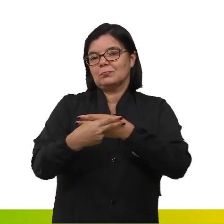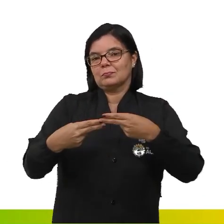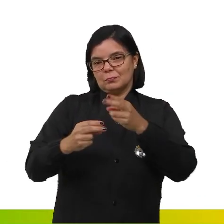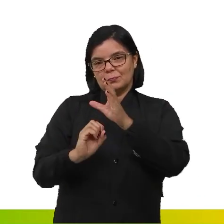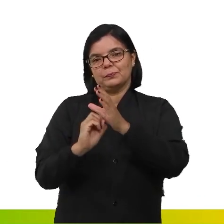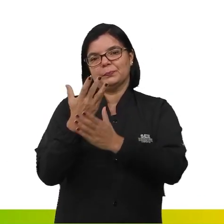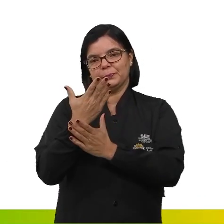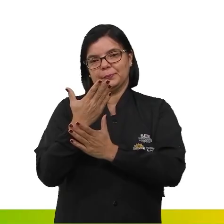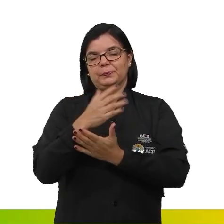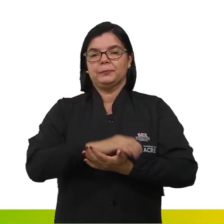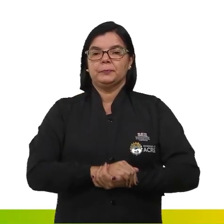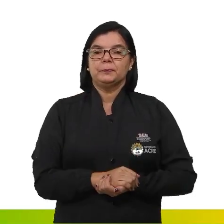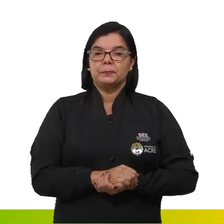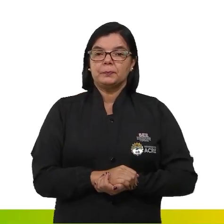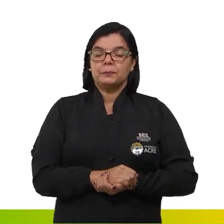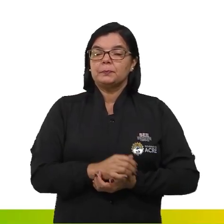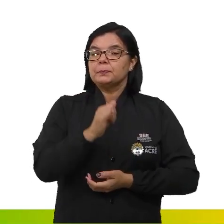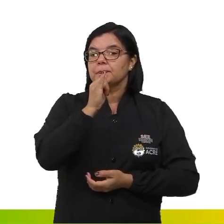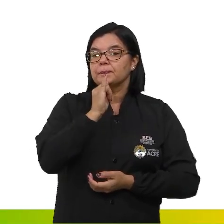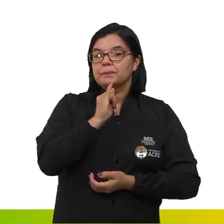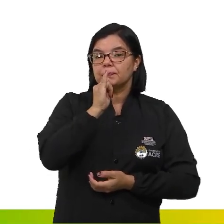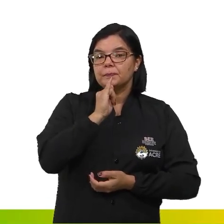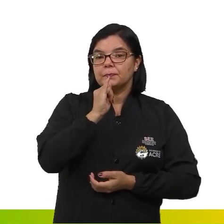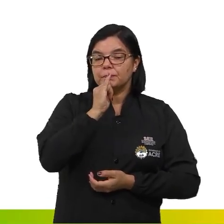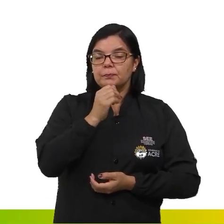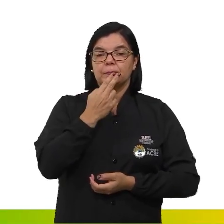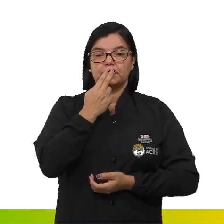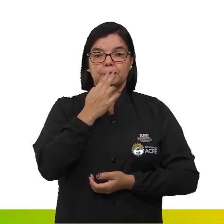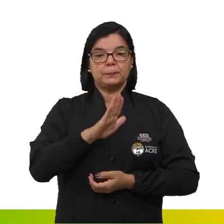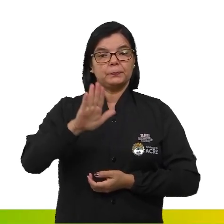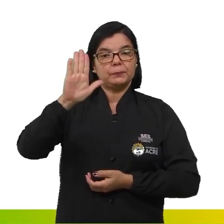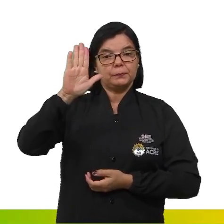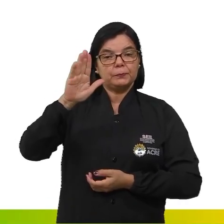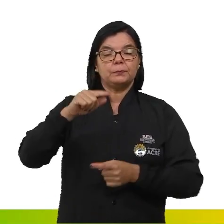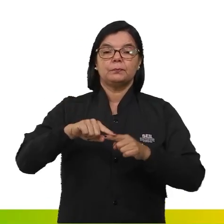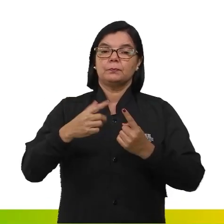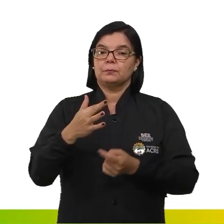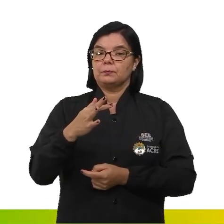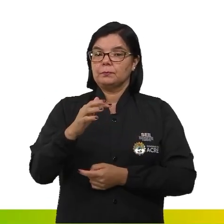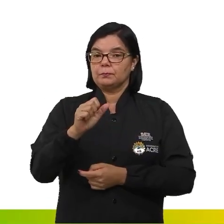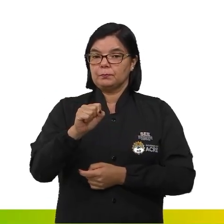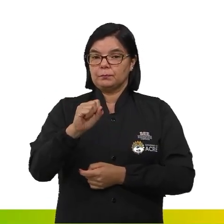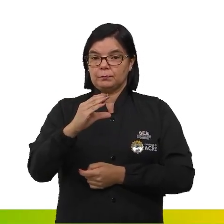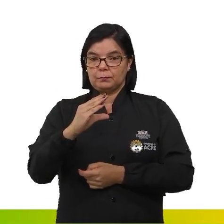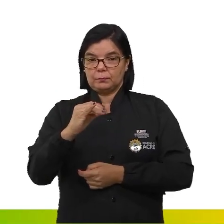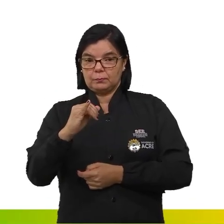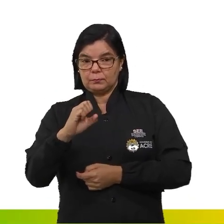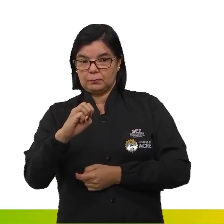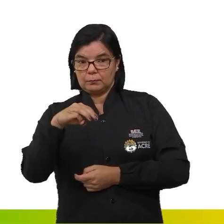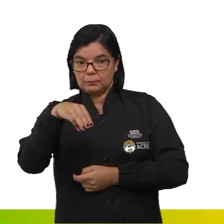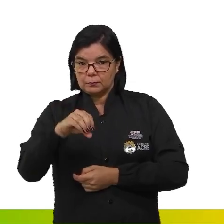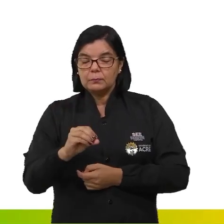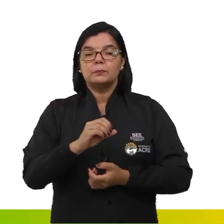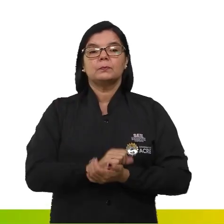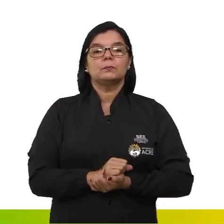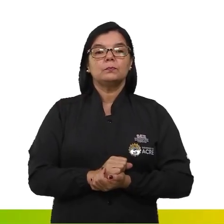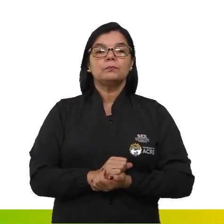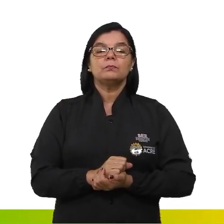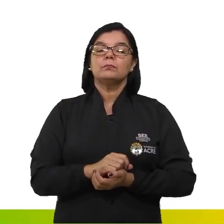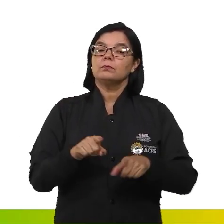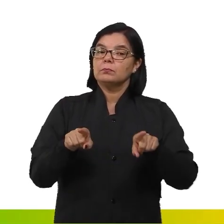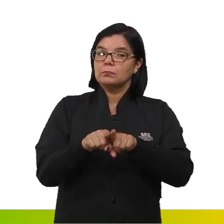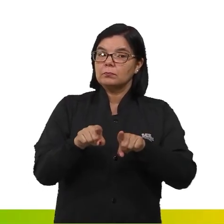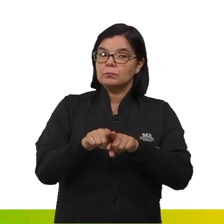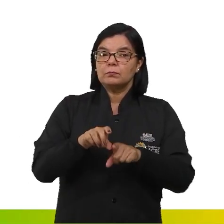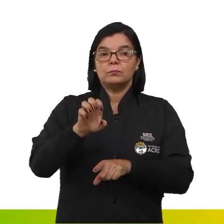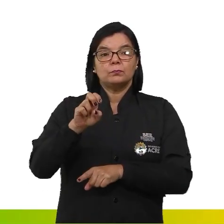do totalitarismo, como, por exemplo, o nazismo, o fascismo e por aí vai. E nós temos